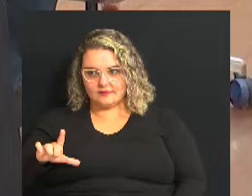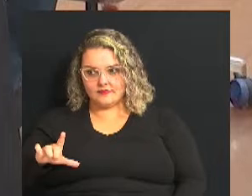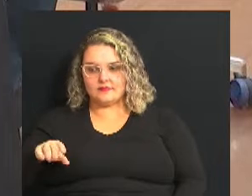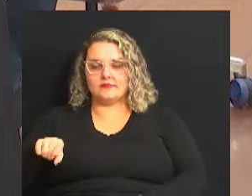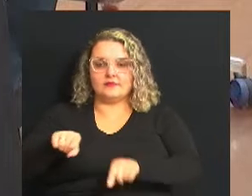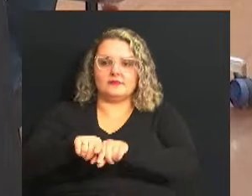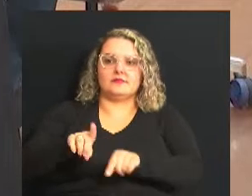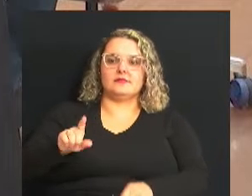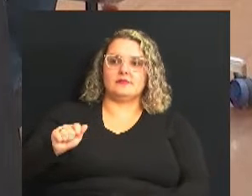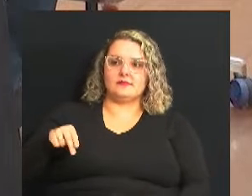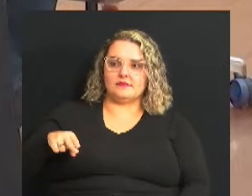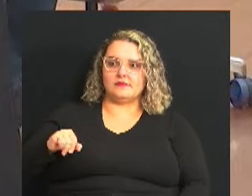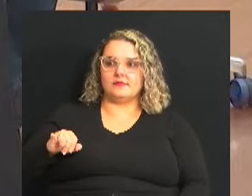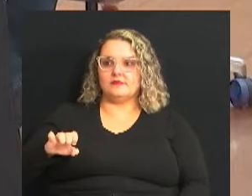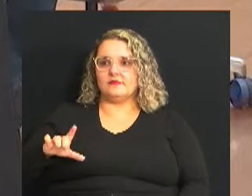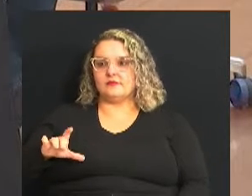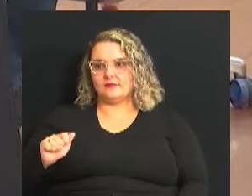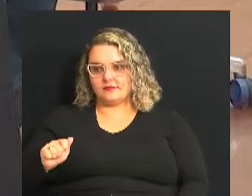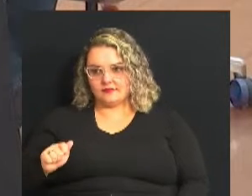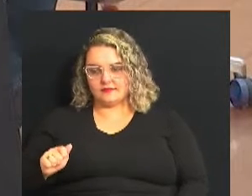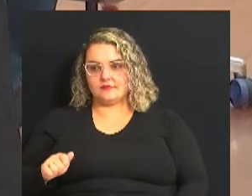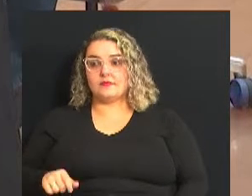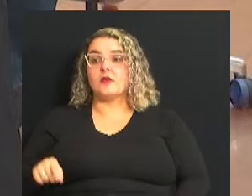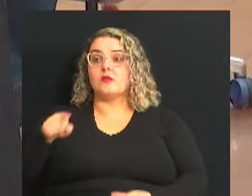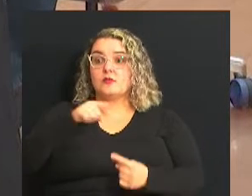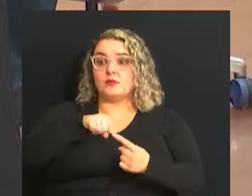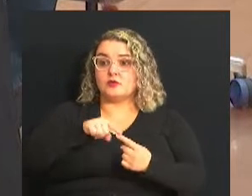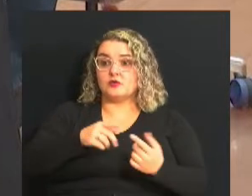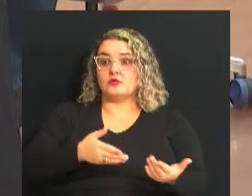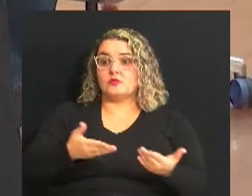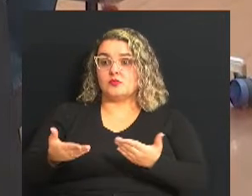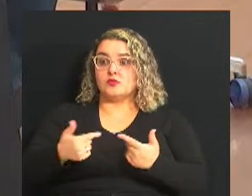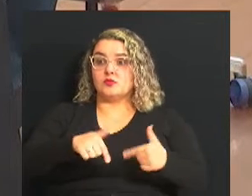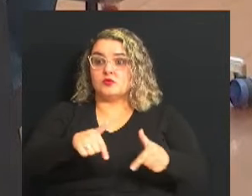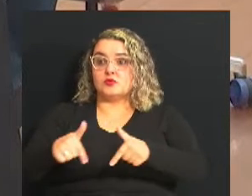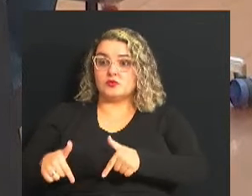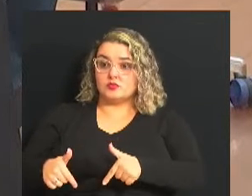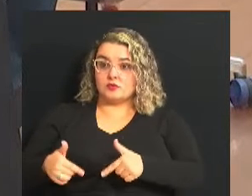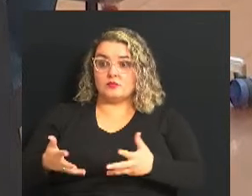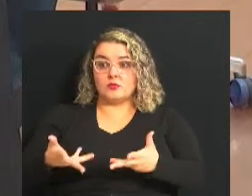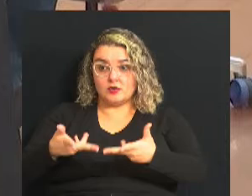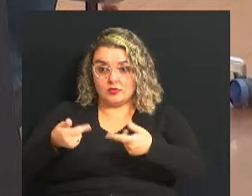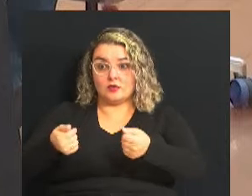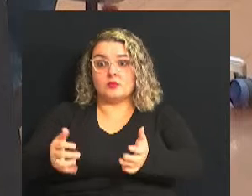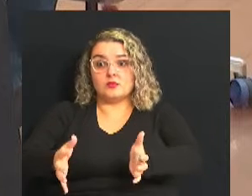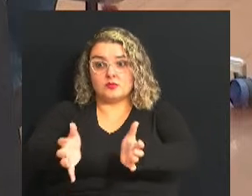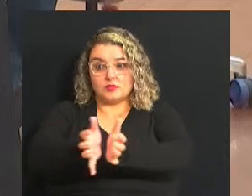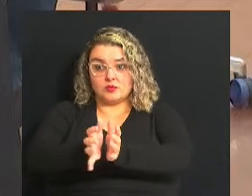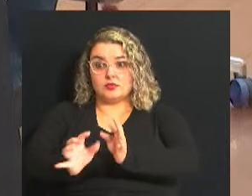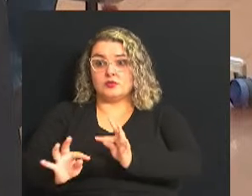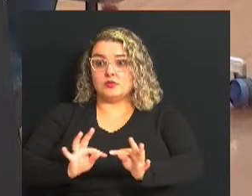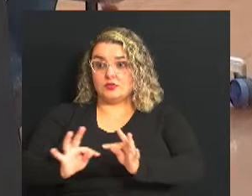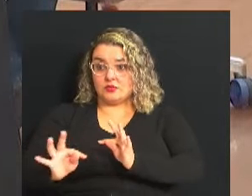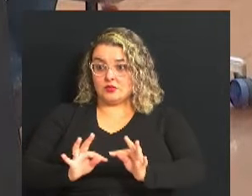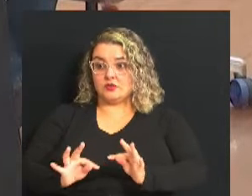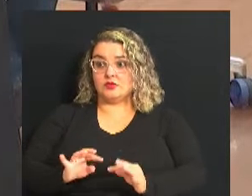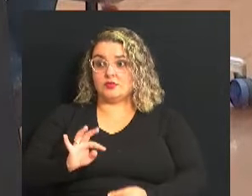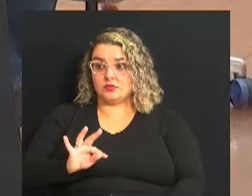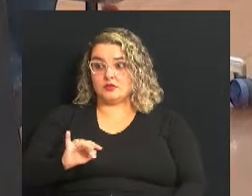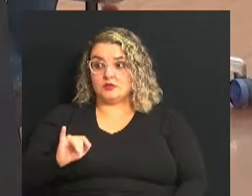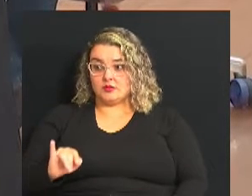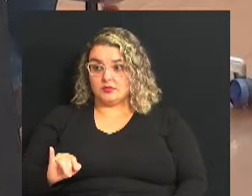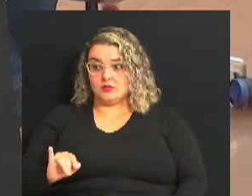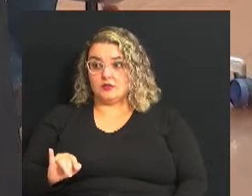E o objetivo é a gente apresentar aqui o trabalho incrível que essa equipe de tecnologia, de TI,